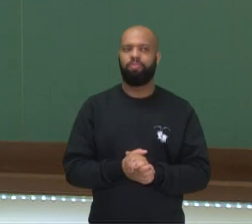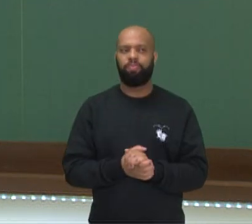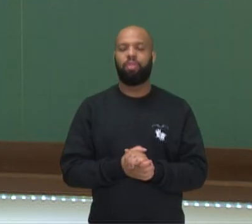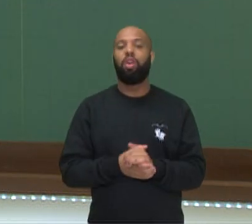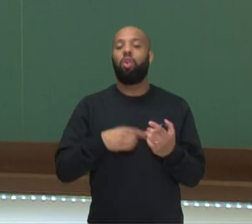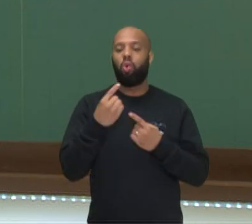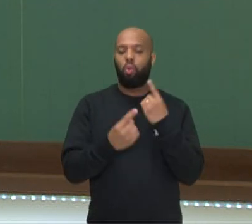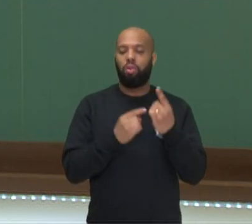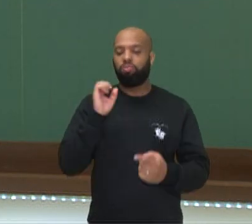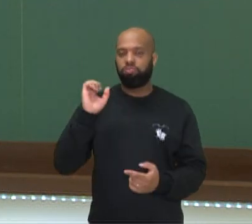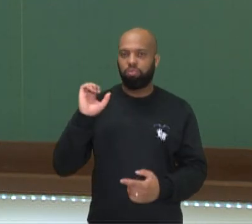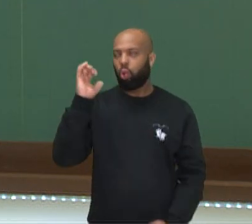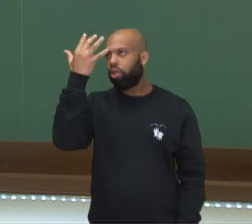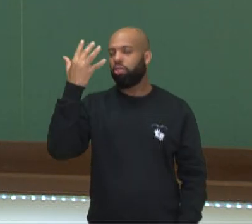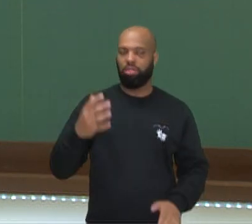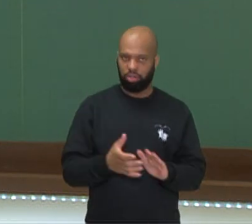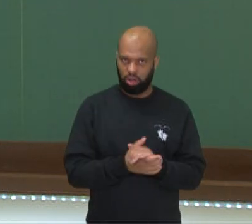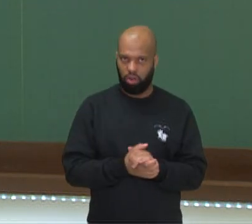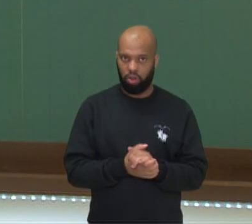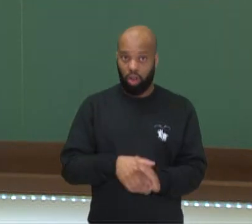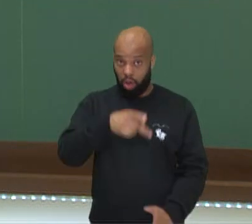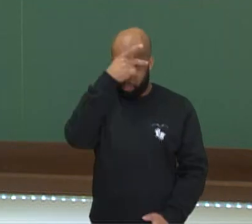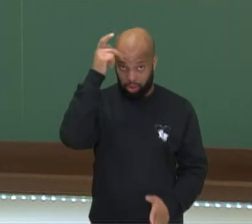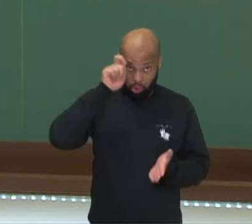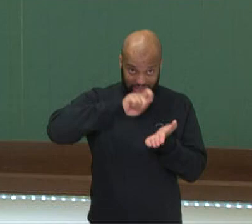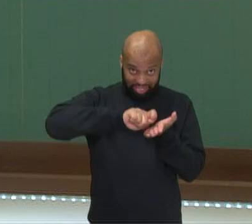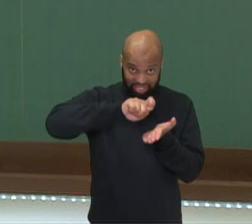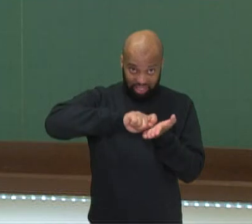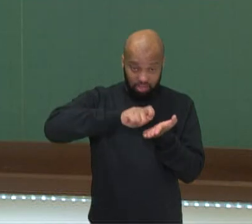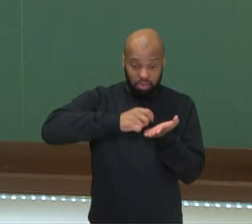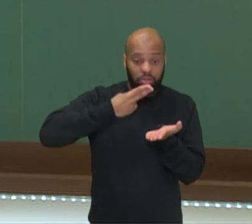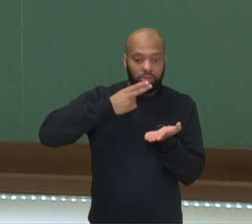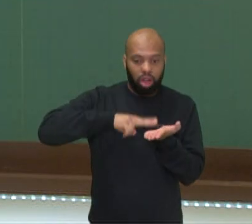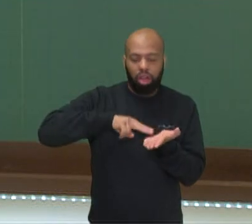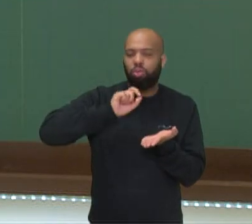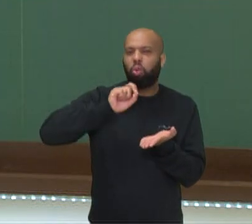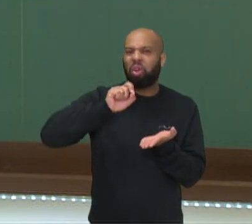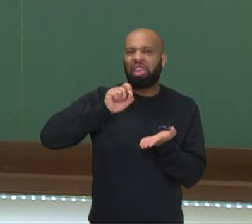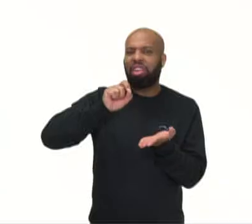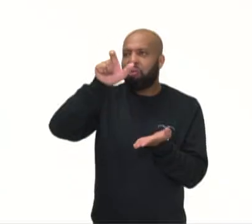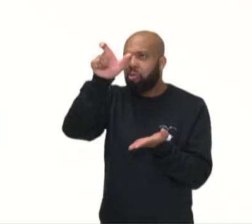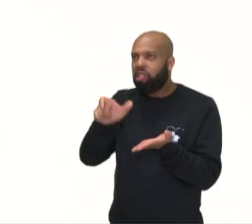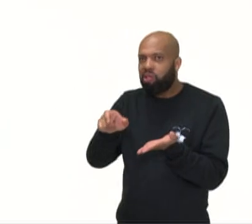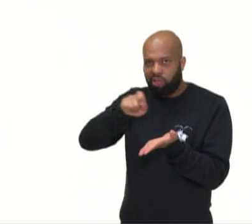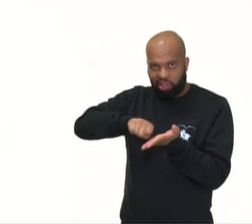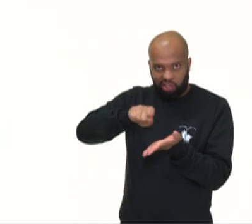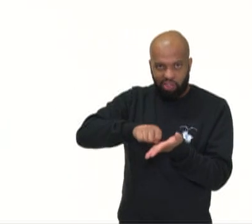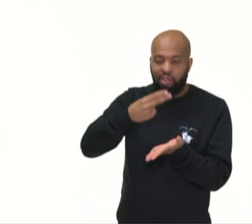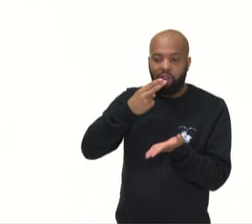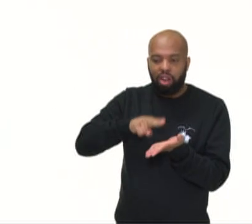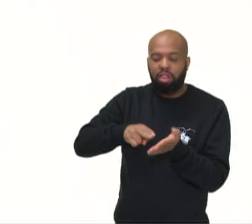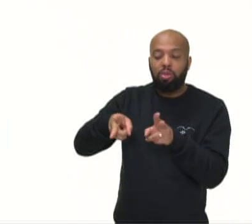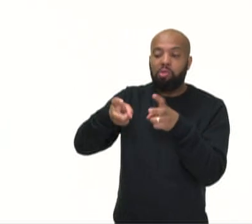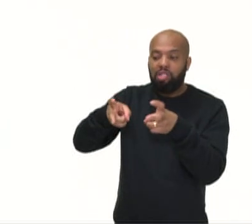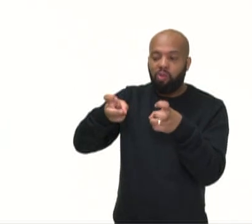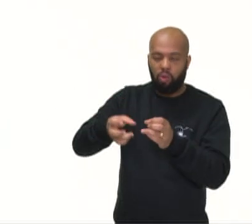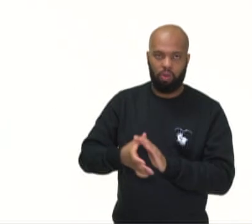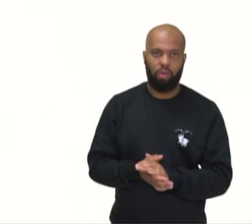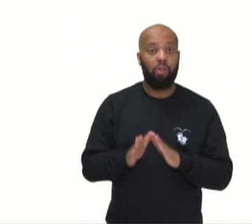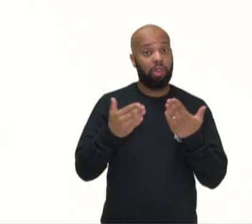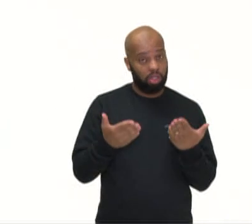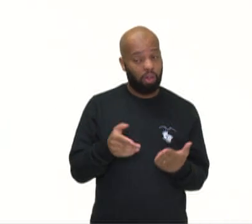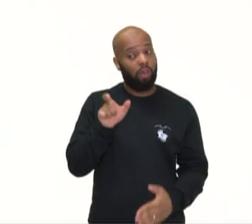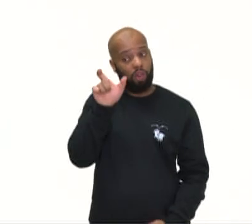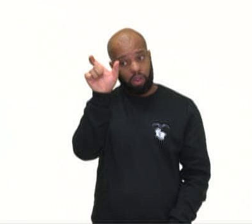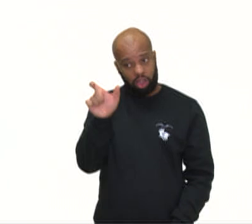Qual foi o fato observado pelo autor da carta? Então, o autor da carta observou que o